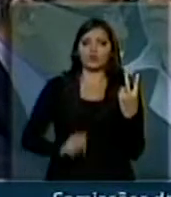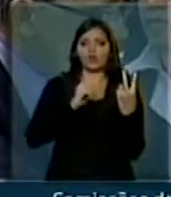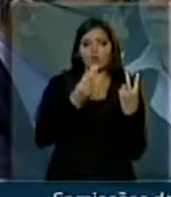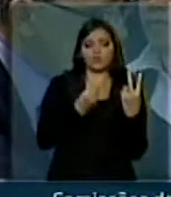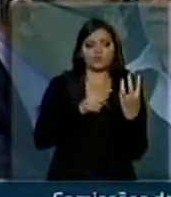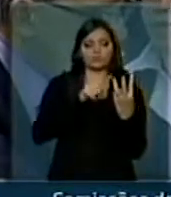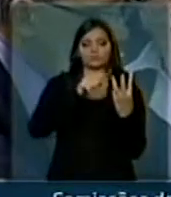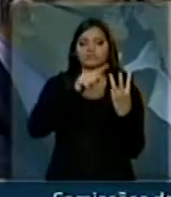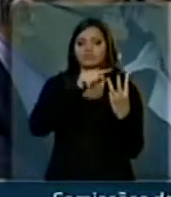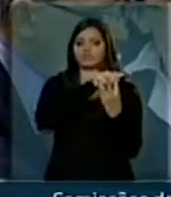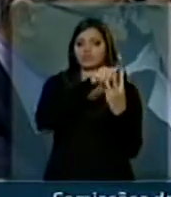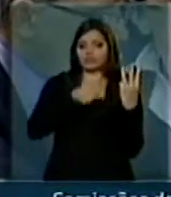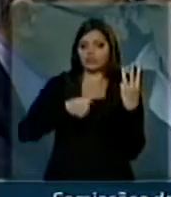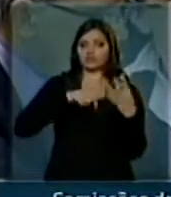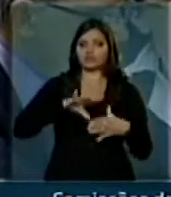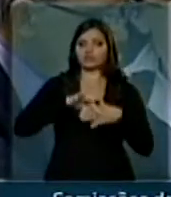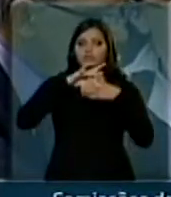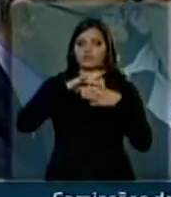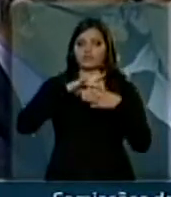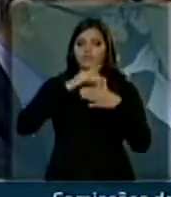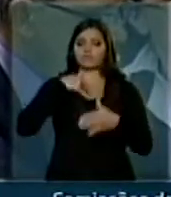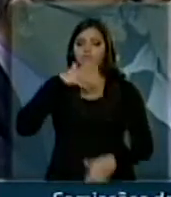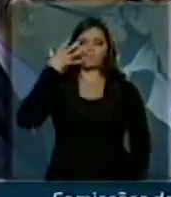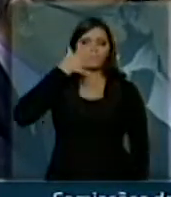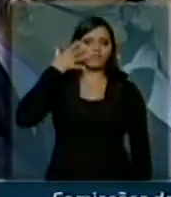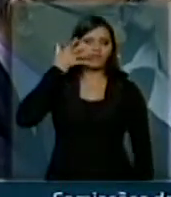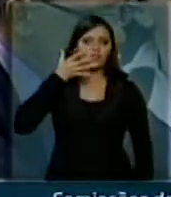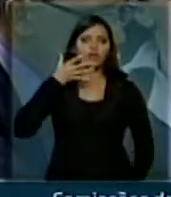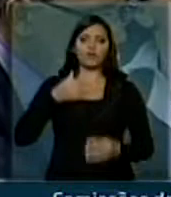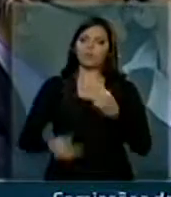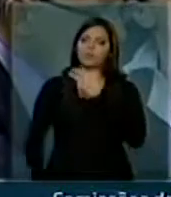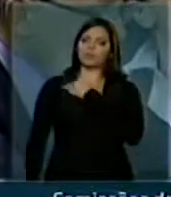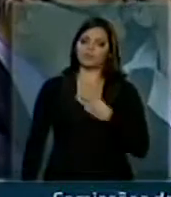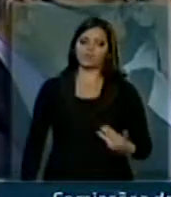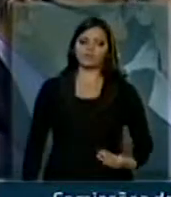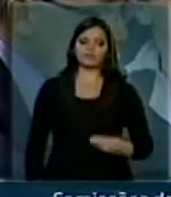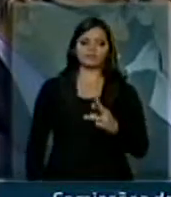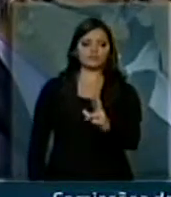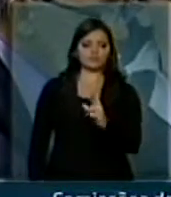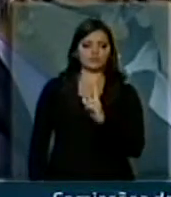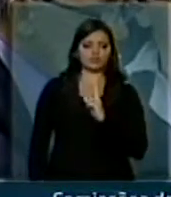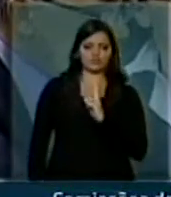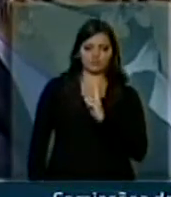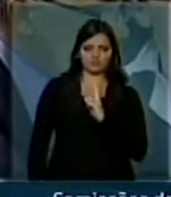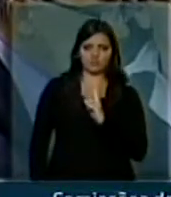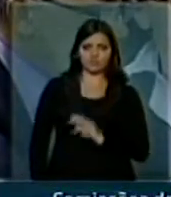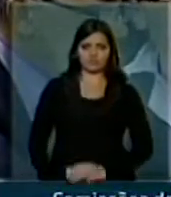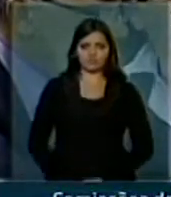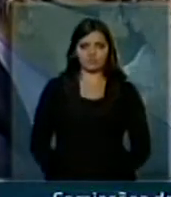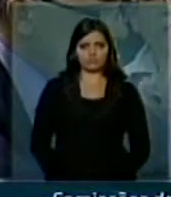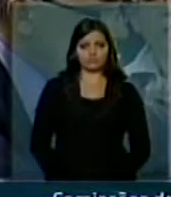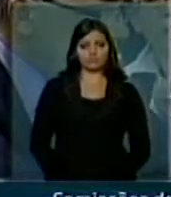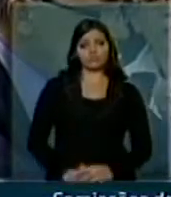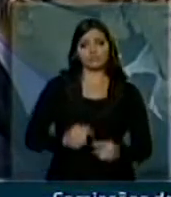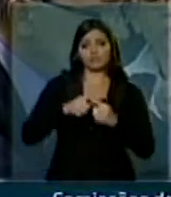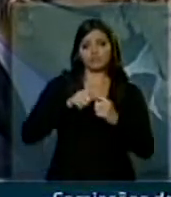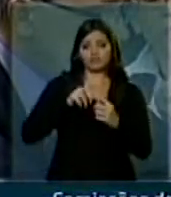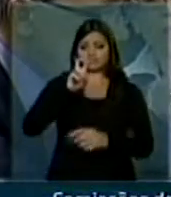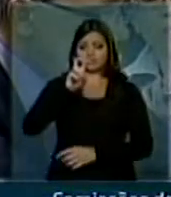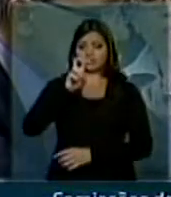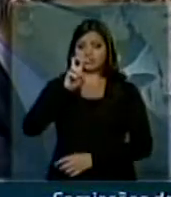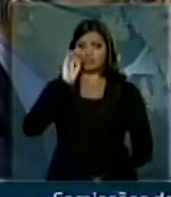cada 3 líderes que se pronunciassem para o ministro poder em seguida responder. Senão nós vamos